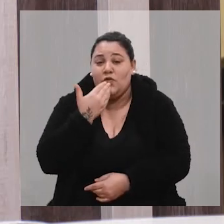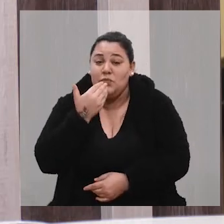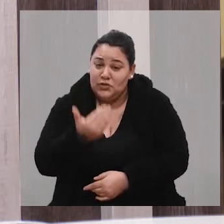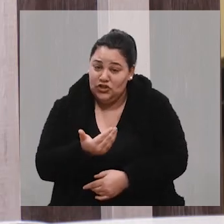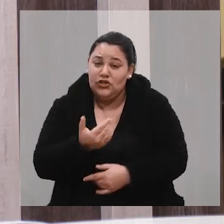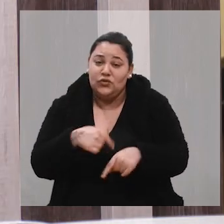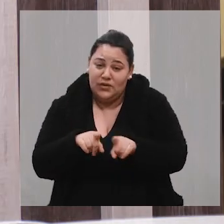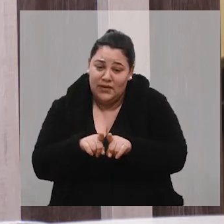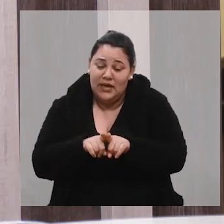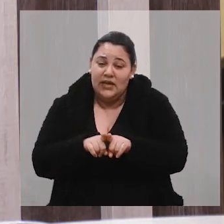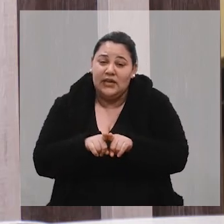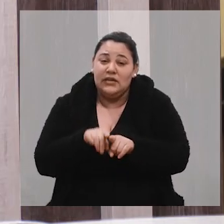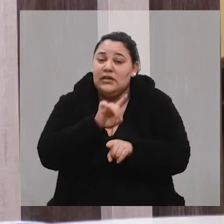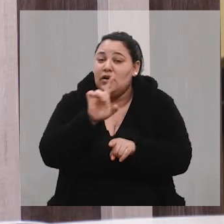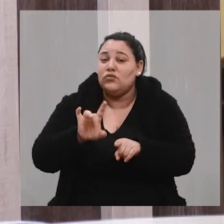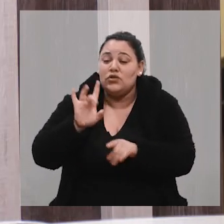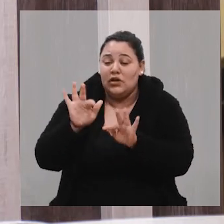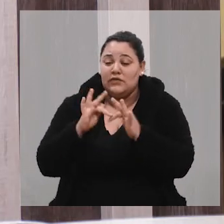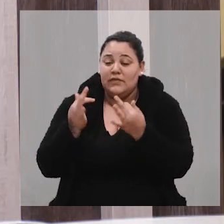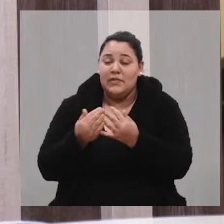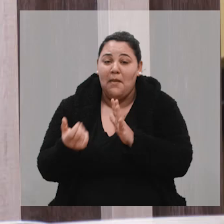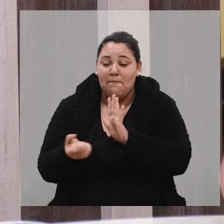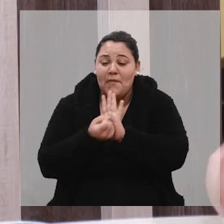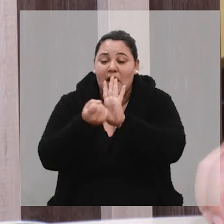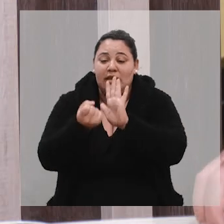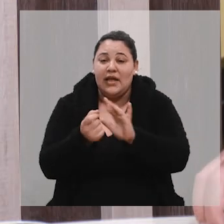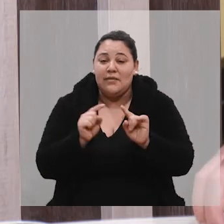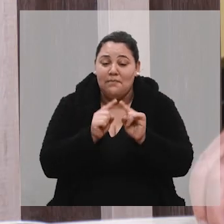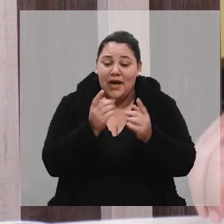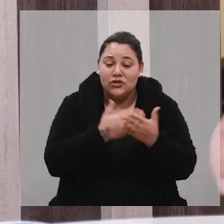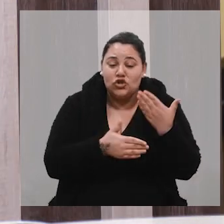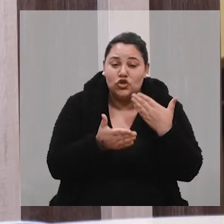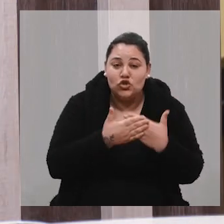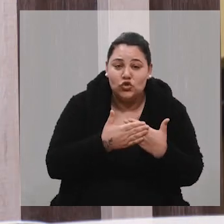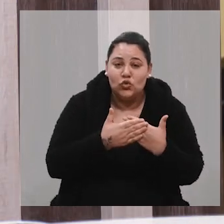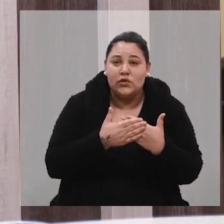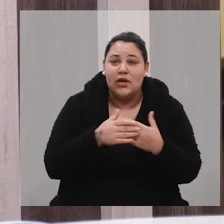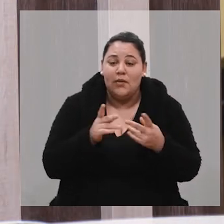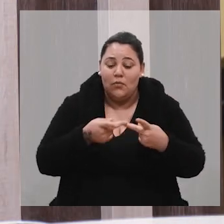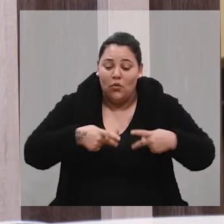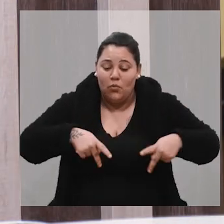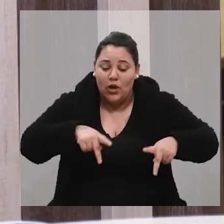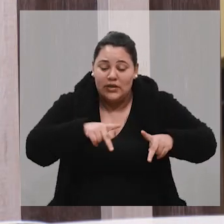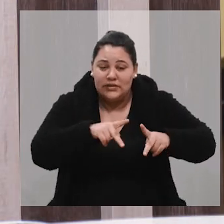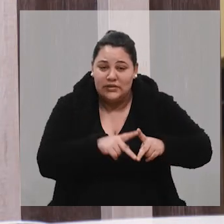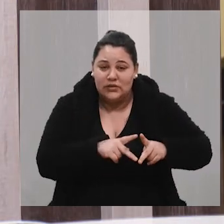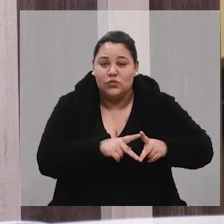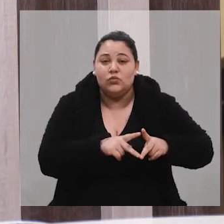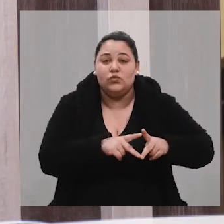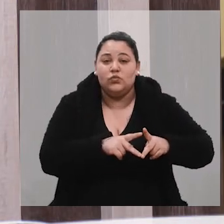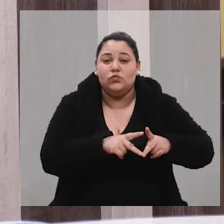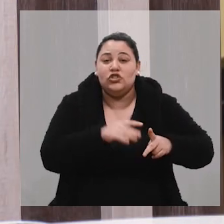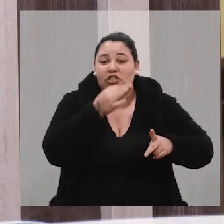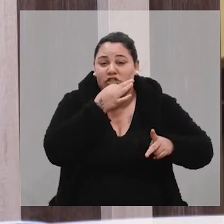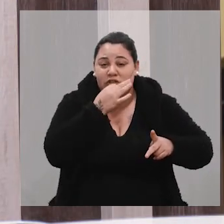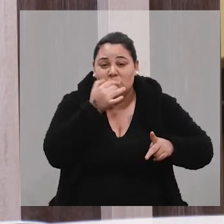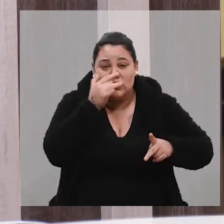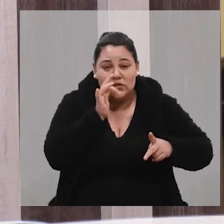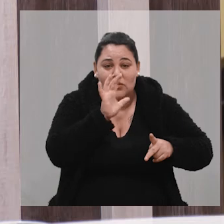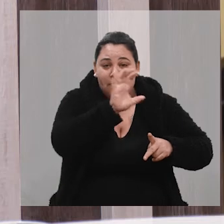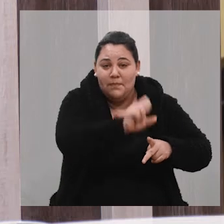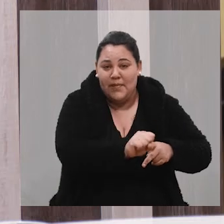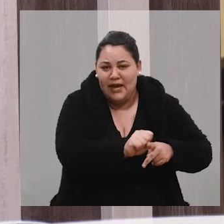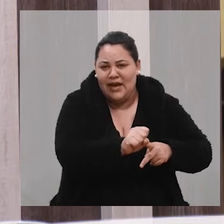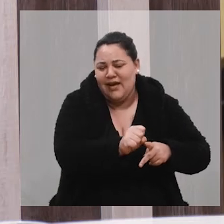não só as famílias diretamente atingidas em suas residências, mas toda a população caxiense conseguisse sacar